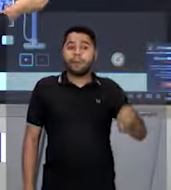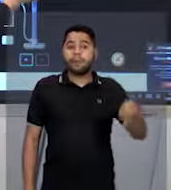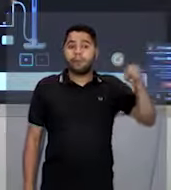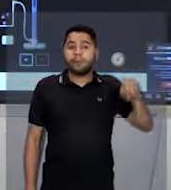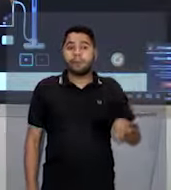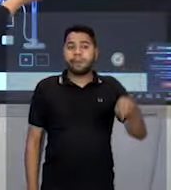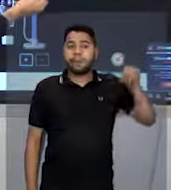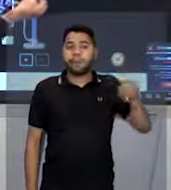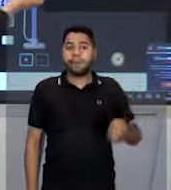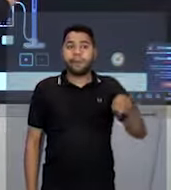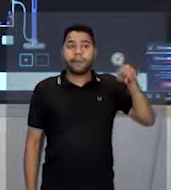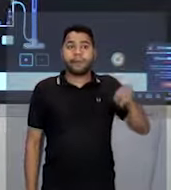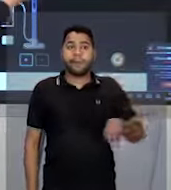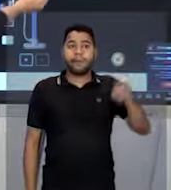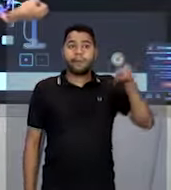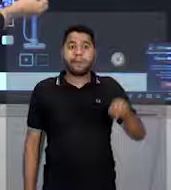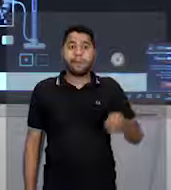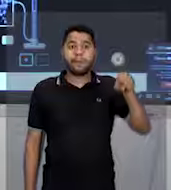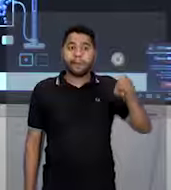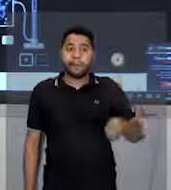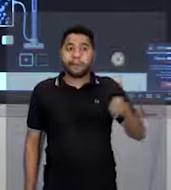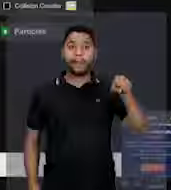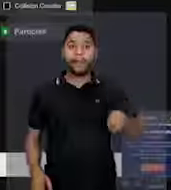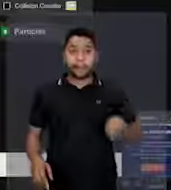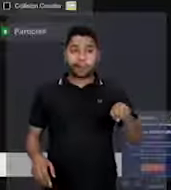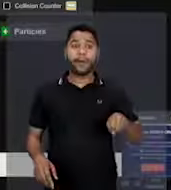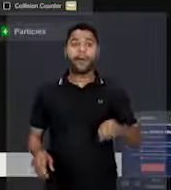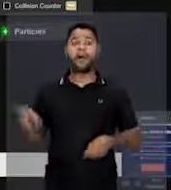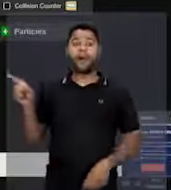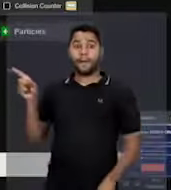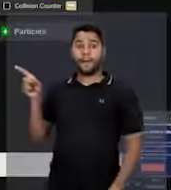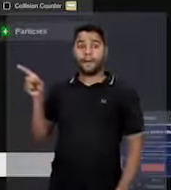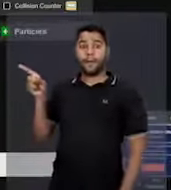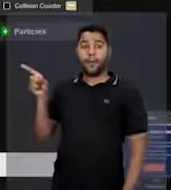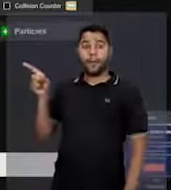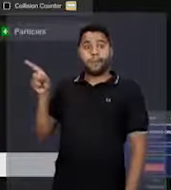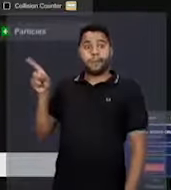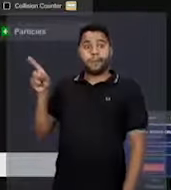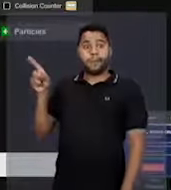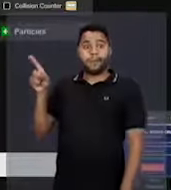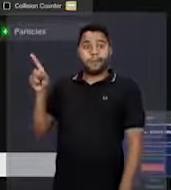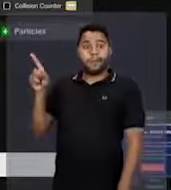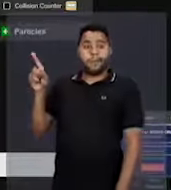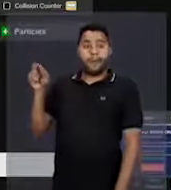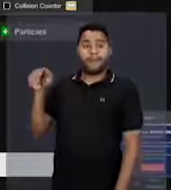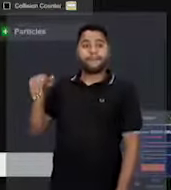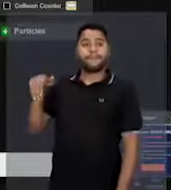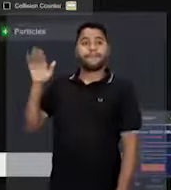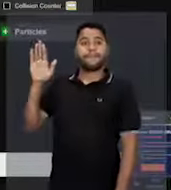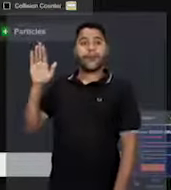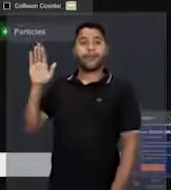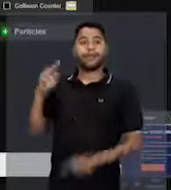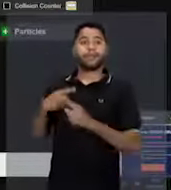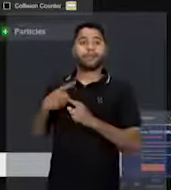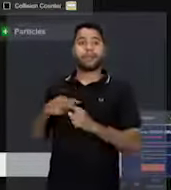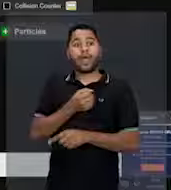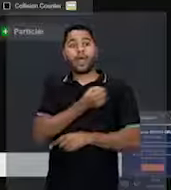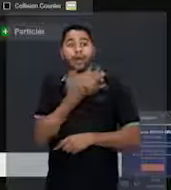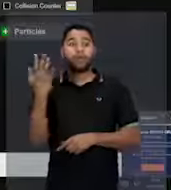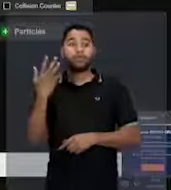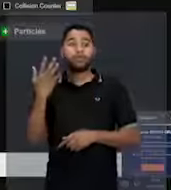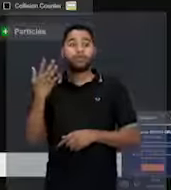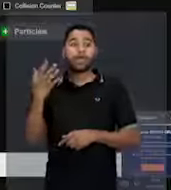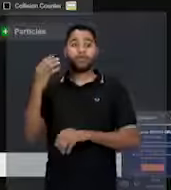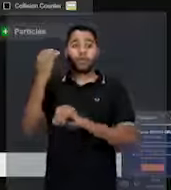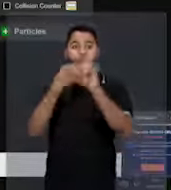acontecer? Cada vez que eu bombeio, repara, a pressão sobe um pouco mais. Por quê? Eu estou aumentando a quantidade de